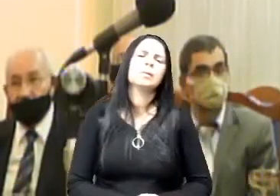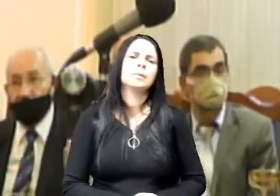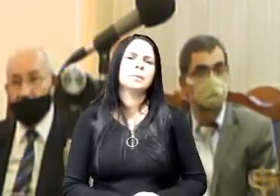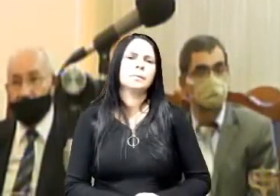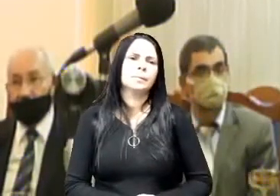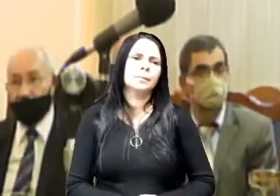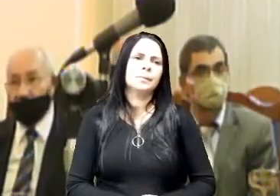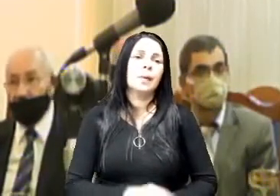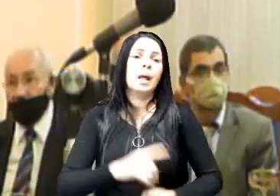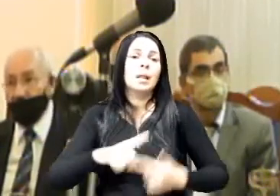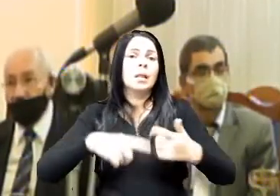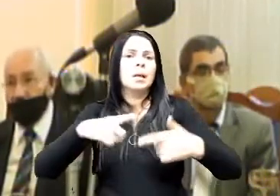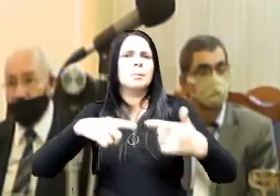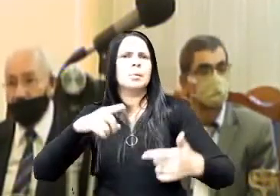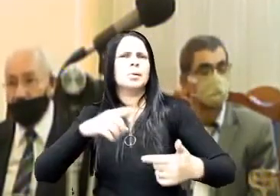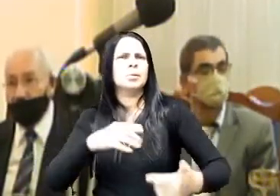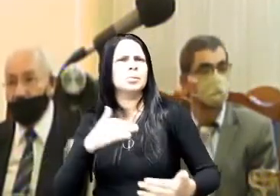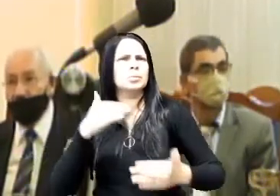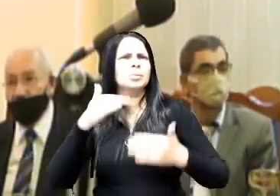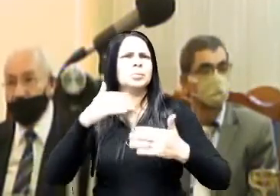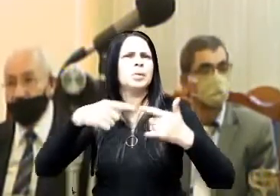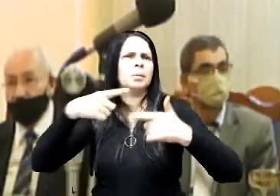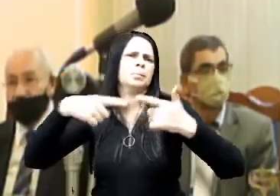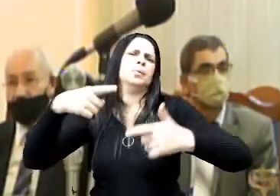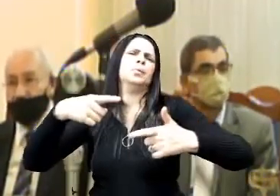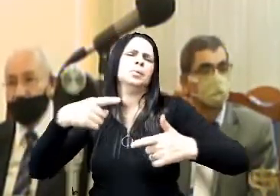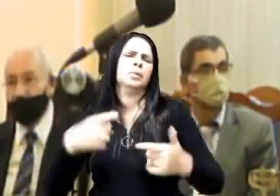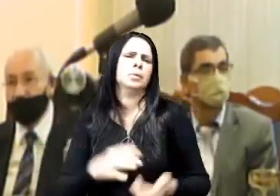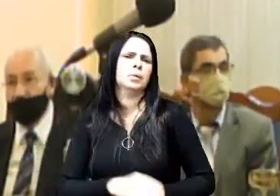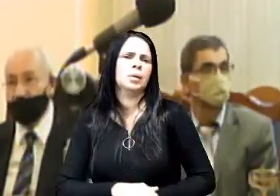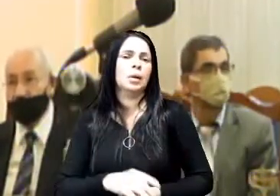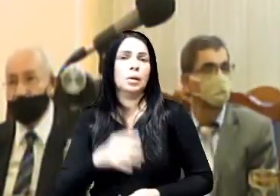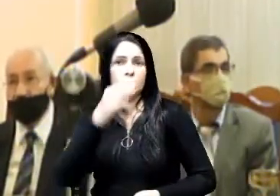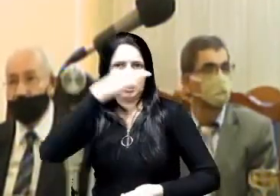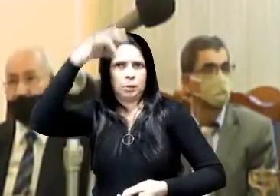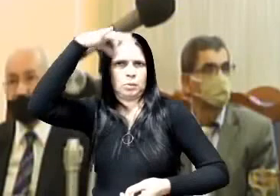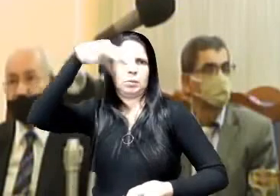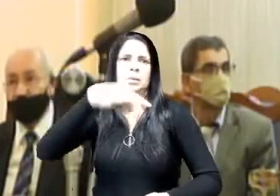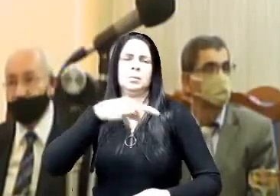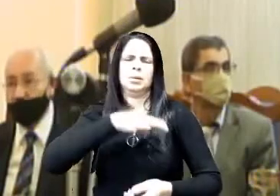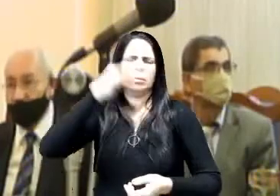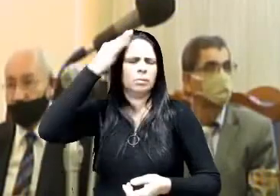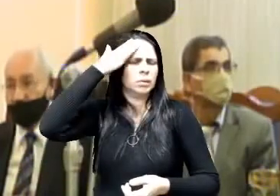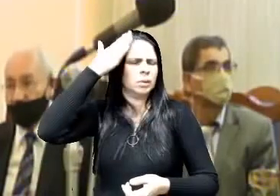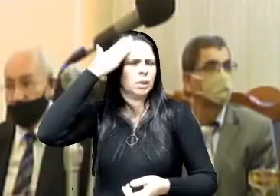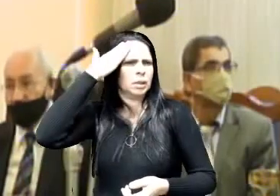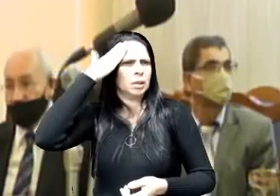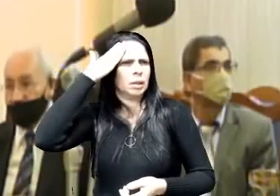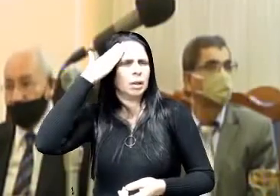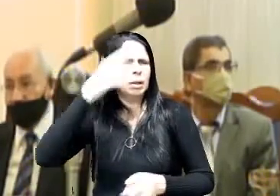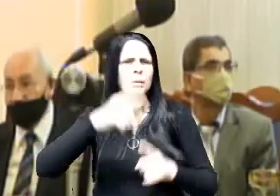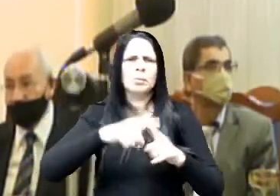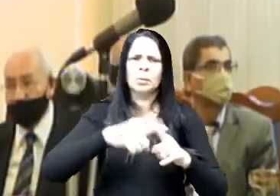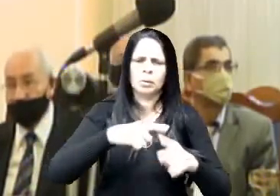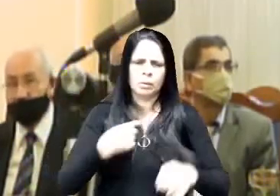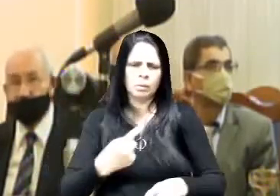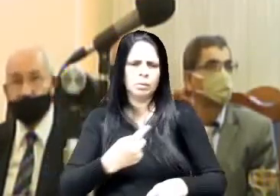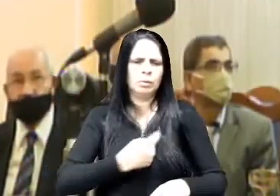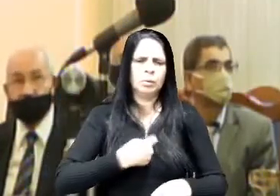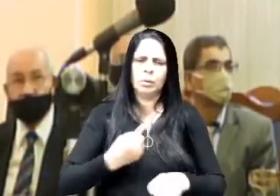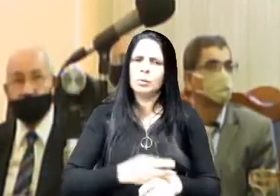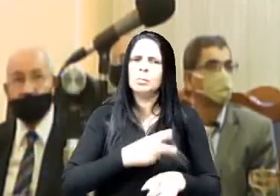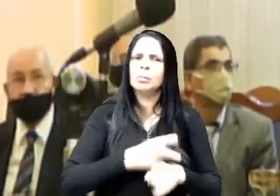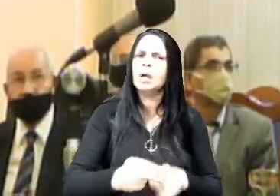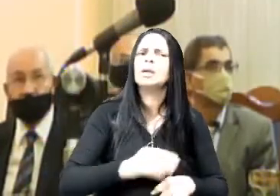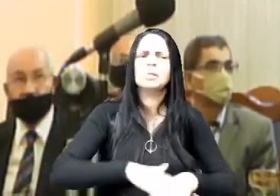Depois de muito tempo, o Espírito Santo me fez entender isso na palavra. Sabe por que nós somos mais do que vencedores? Porque todo dia tem luta e